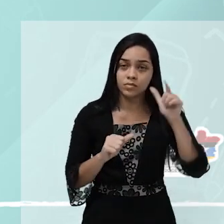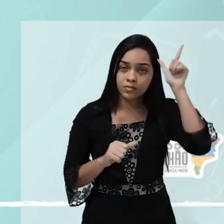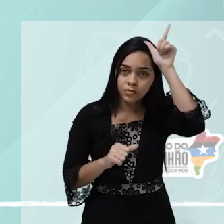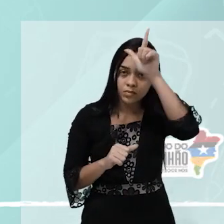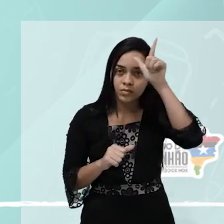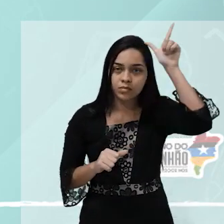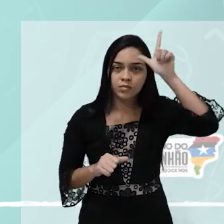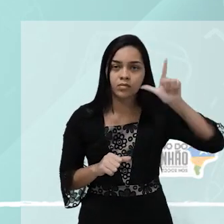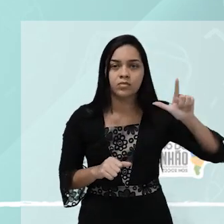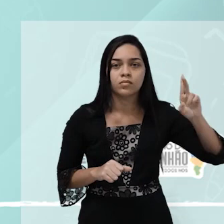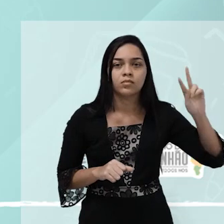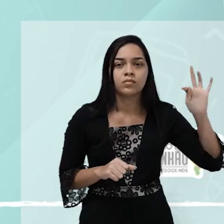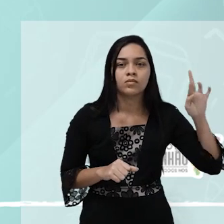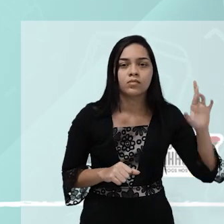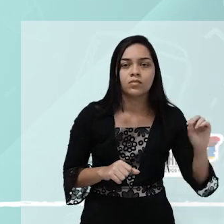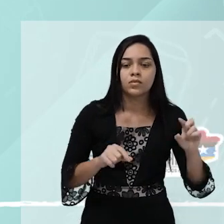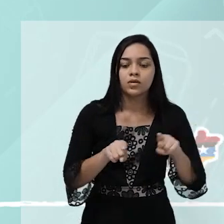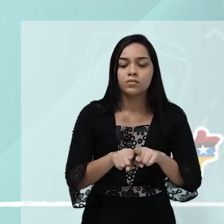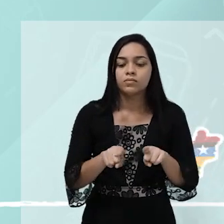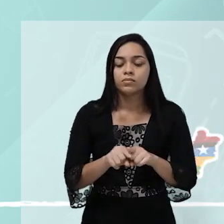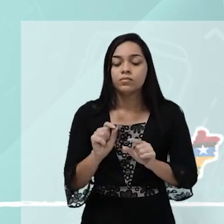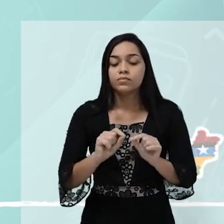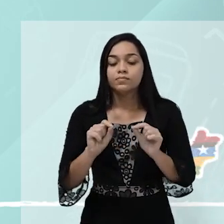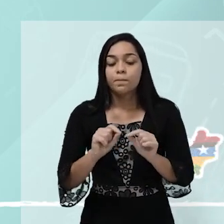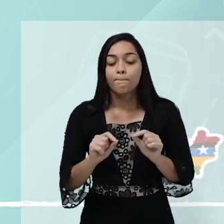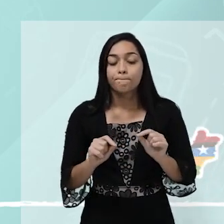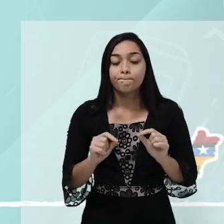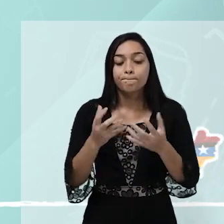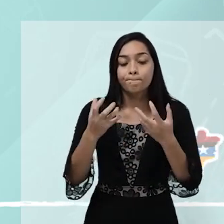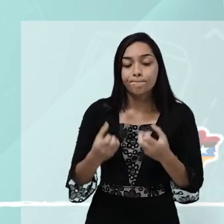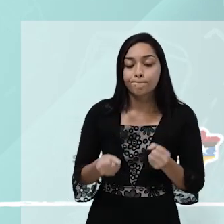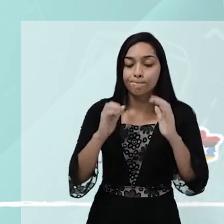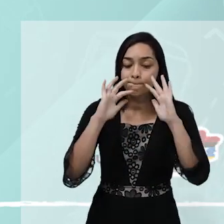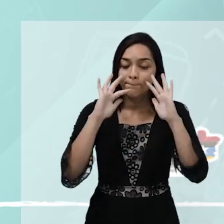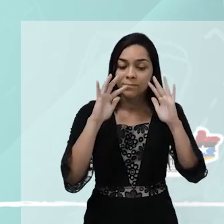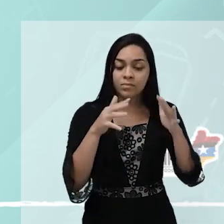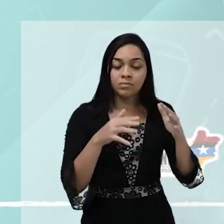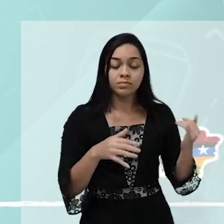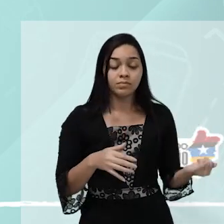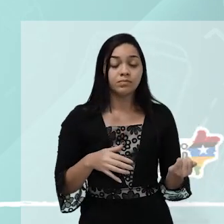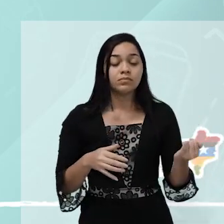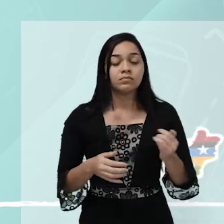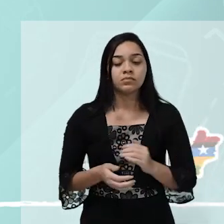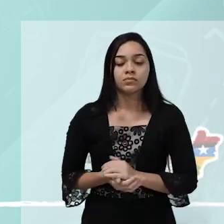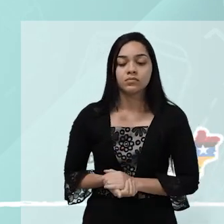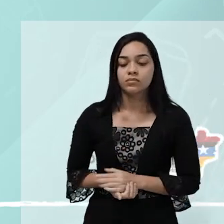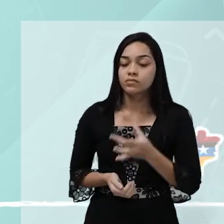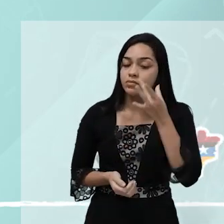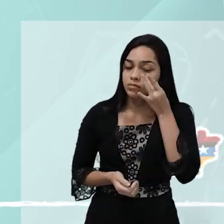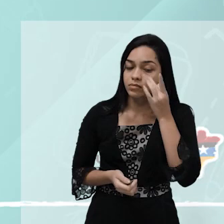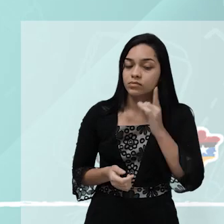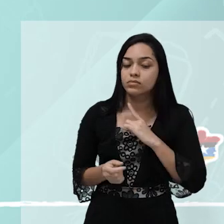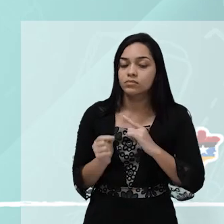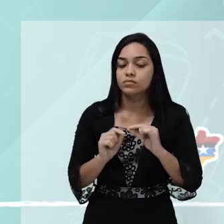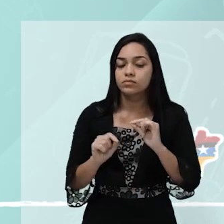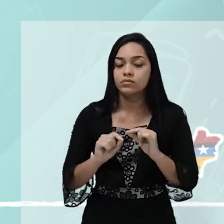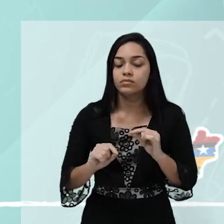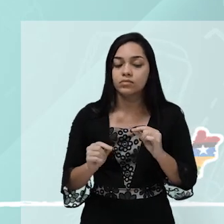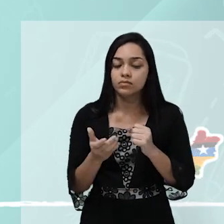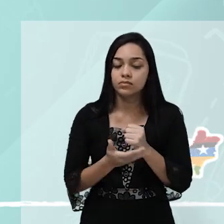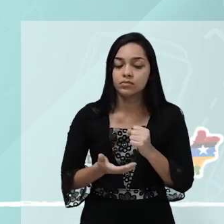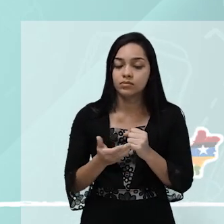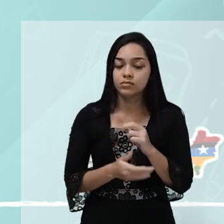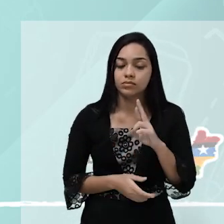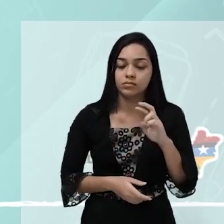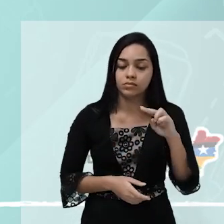reforma luterana foram feitos e o homem então recebe maior atenção e importância. O humanismo torna-se assim a base para